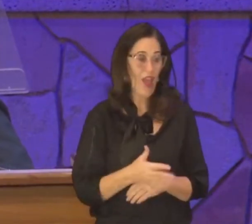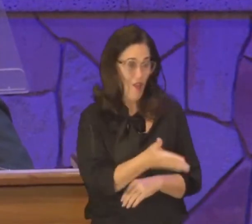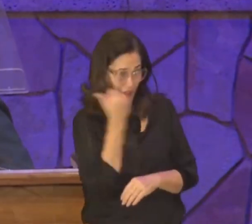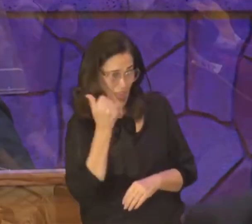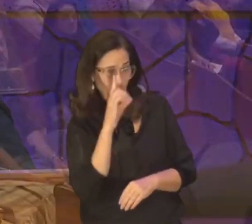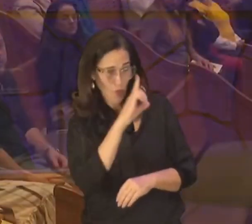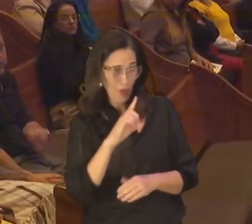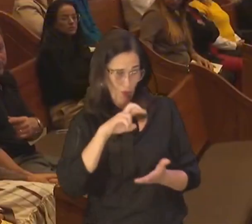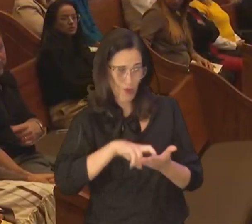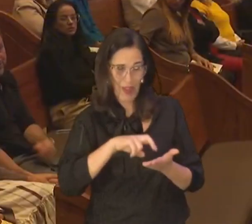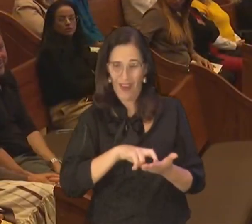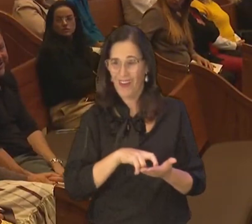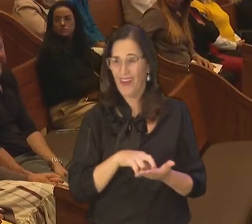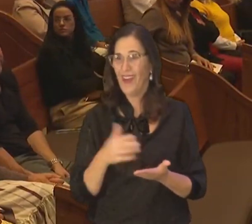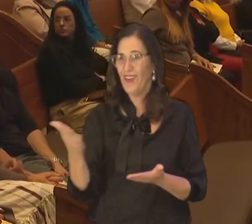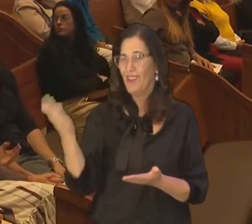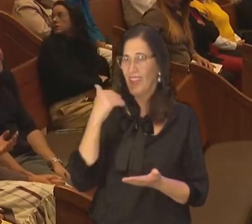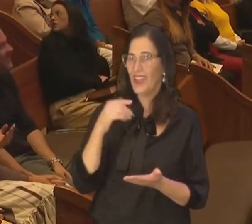domingo que vem de manhã.